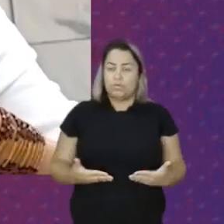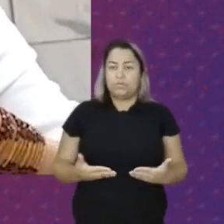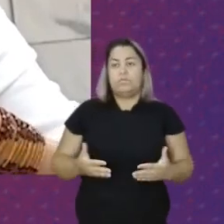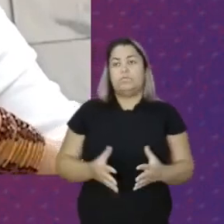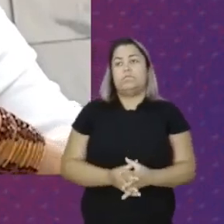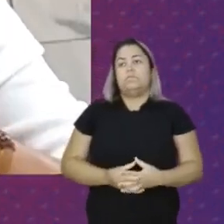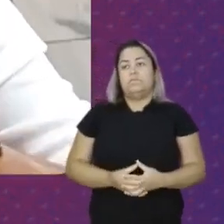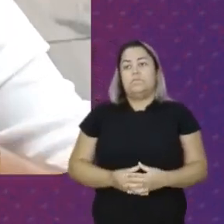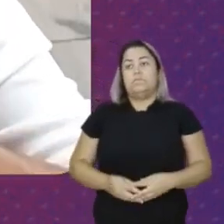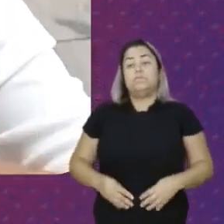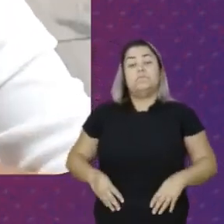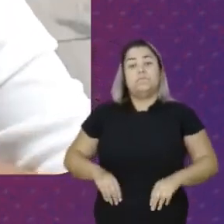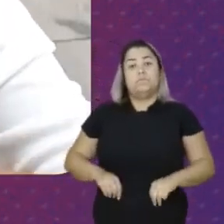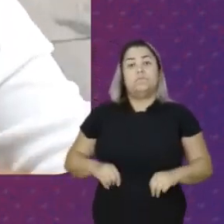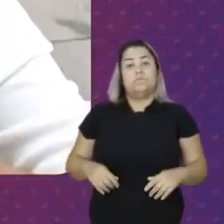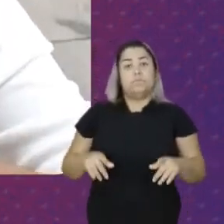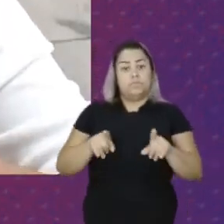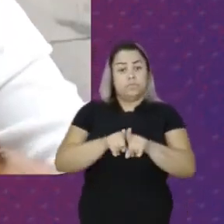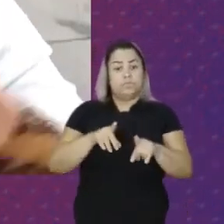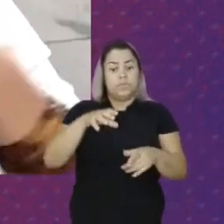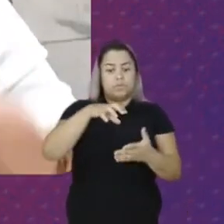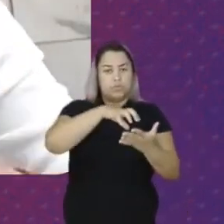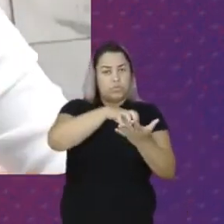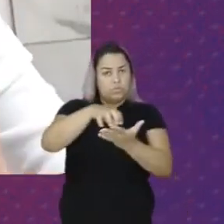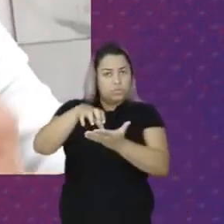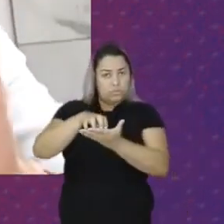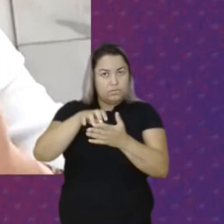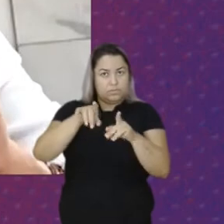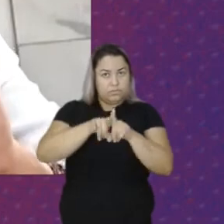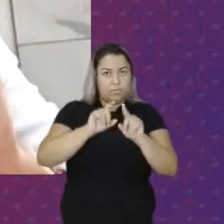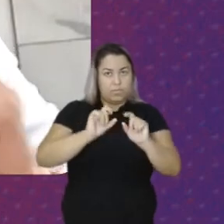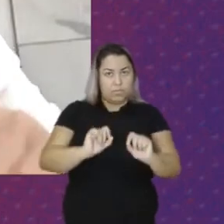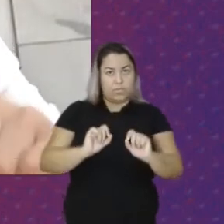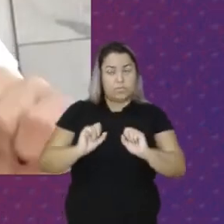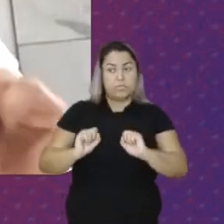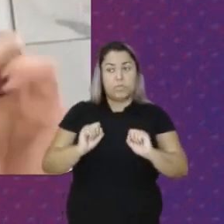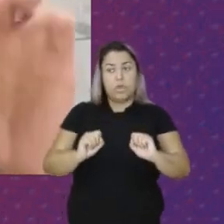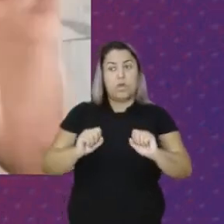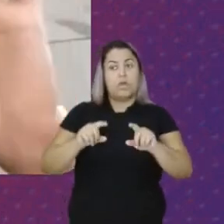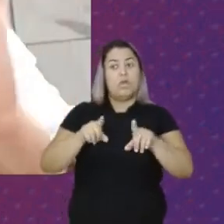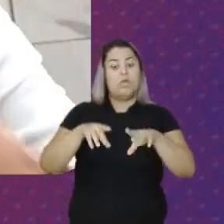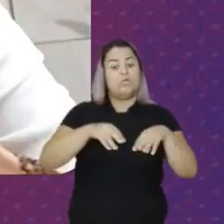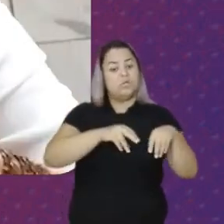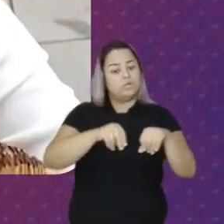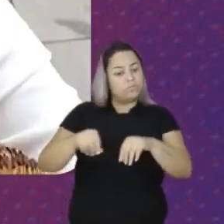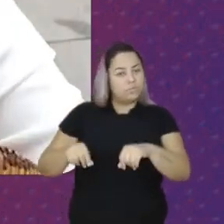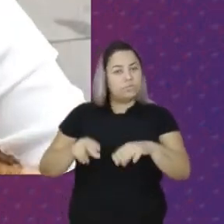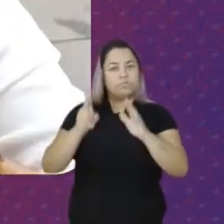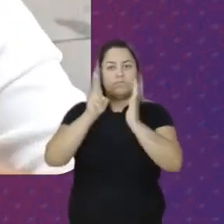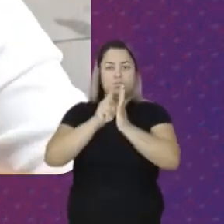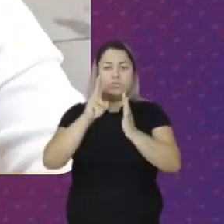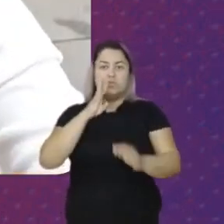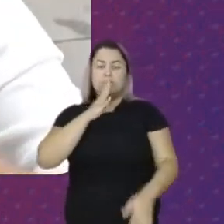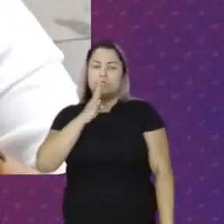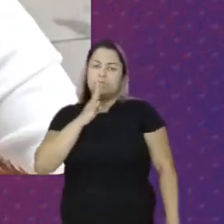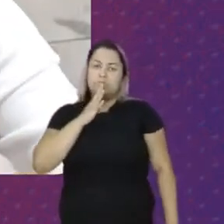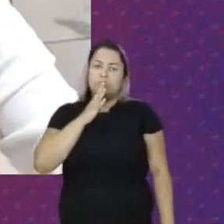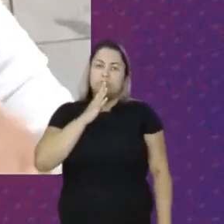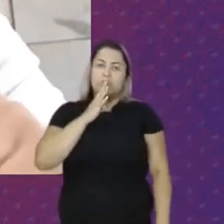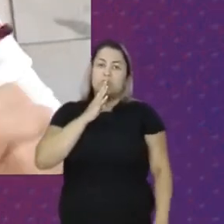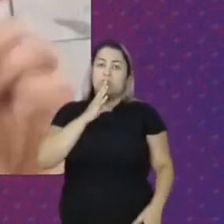em conflitos territoriais mesmo, então por demarcação de terras indígenas, por reconhecimento de